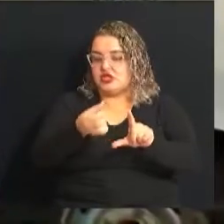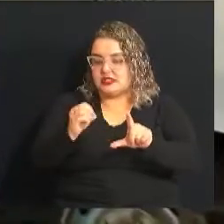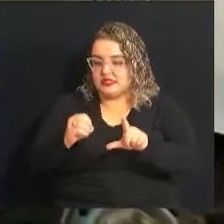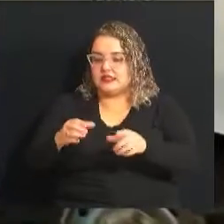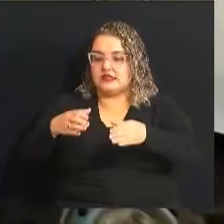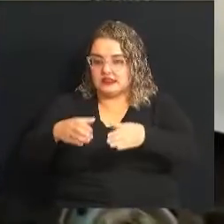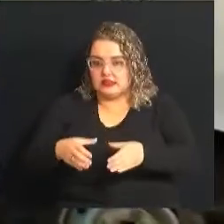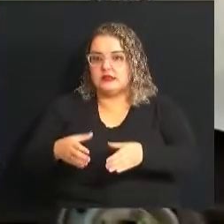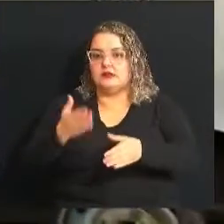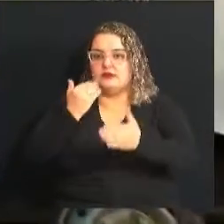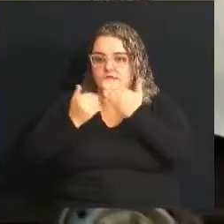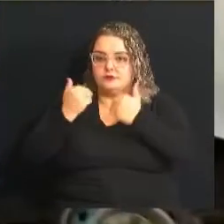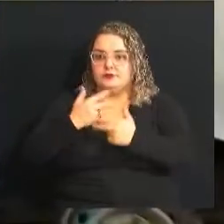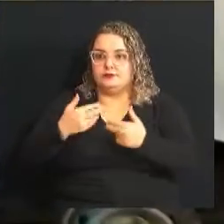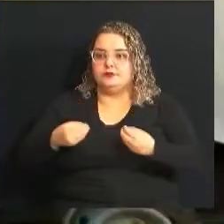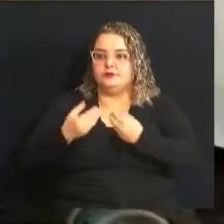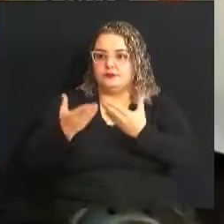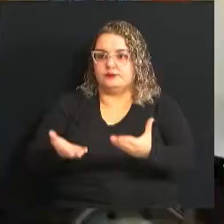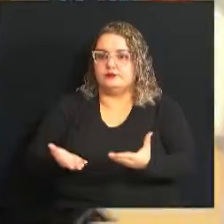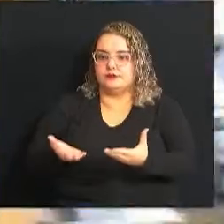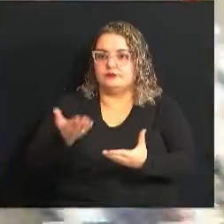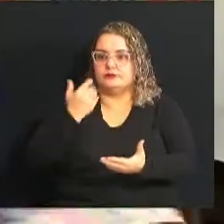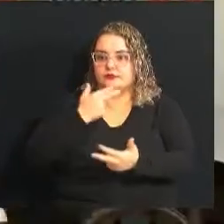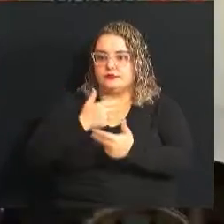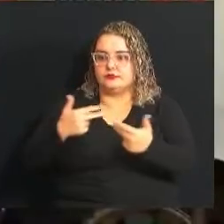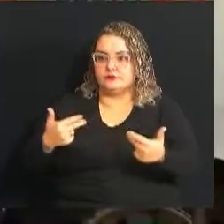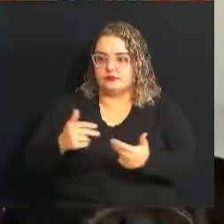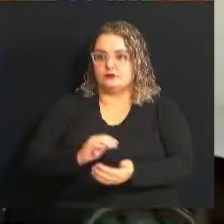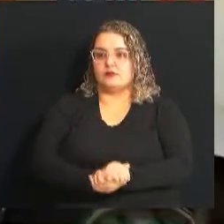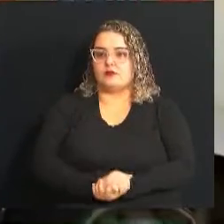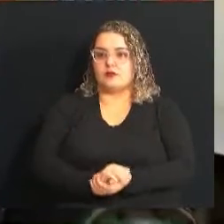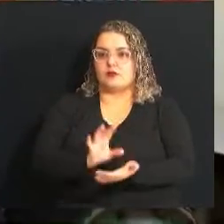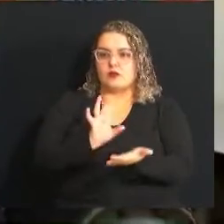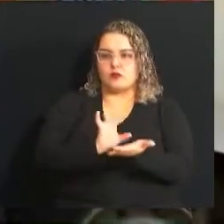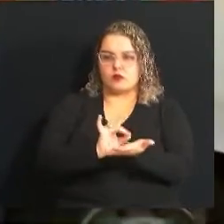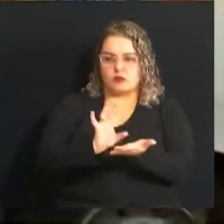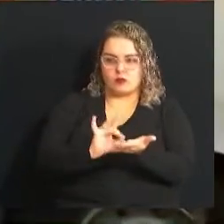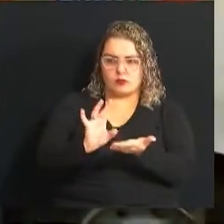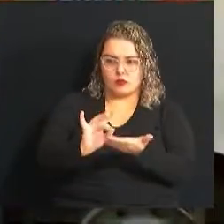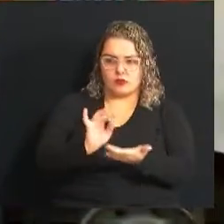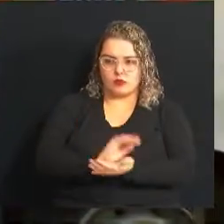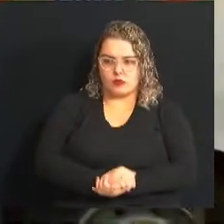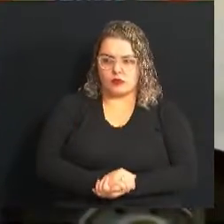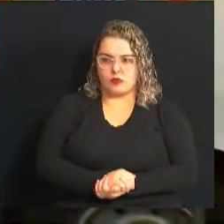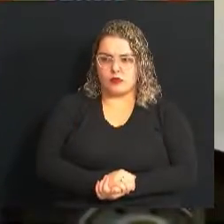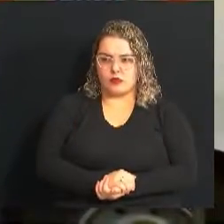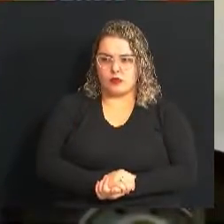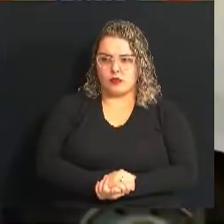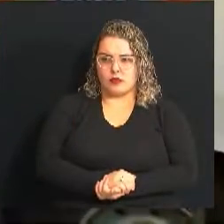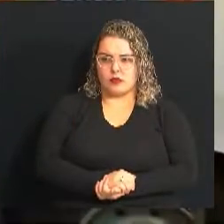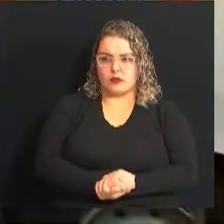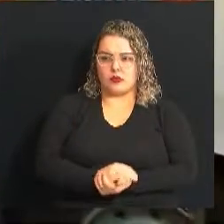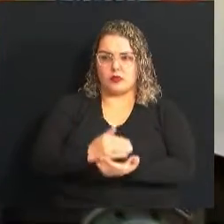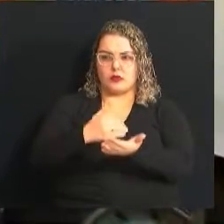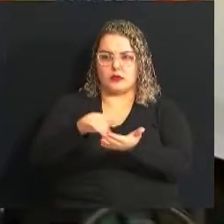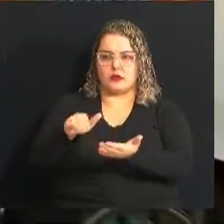crianças. Os cardápios vêm da Secretaria do